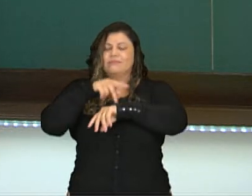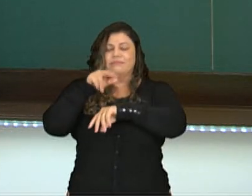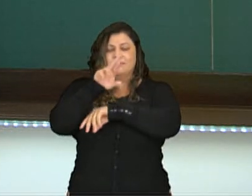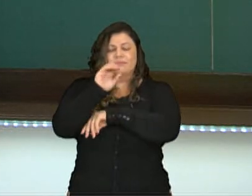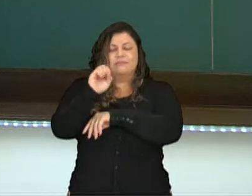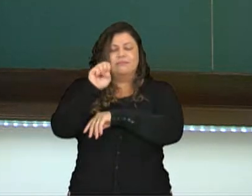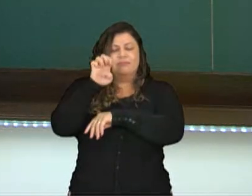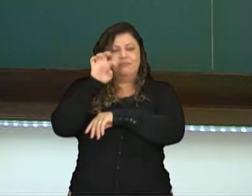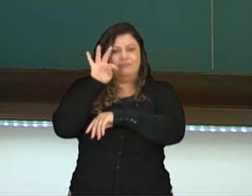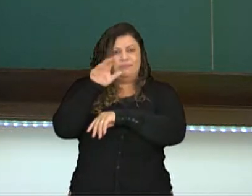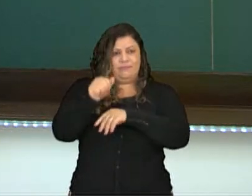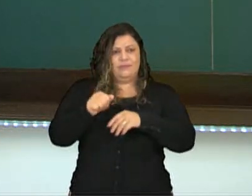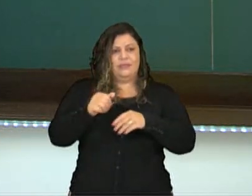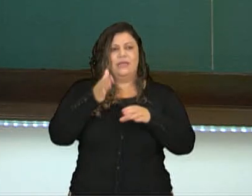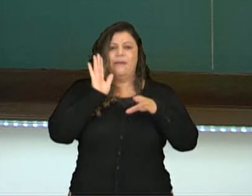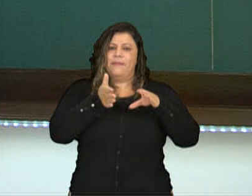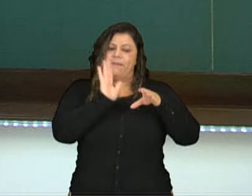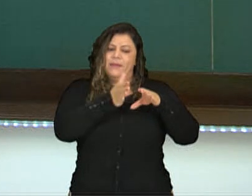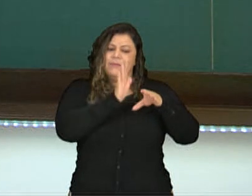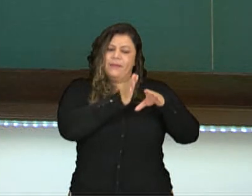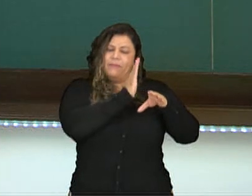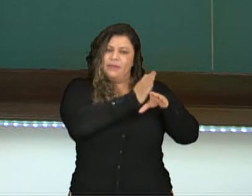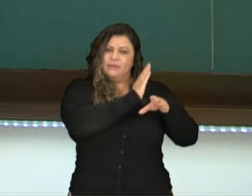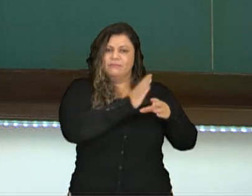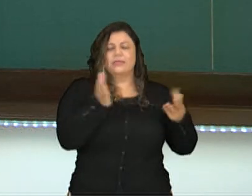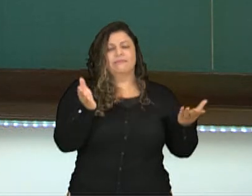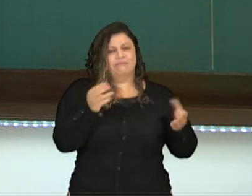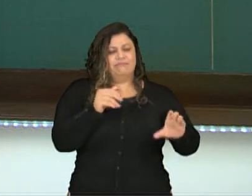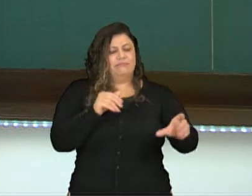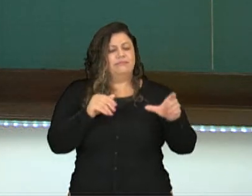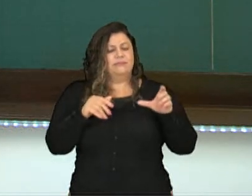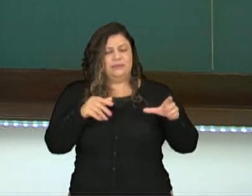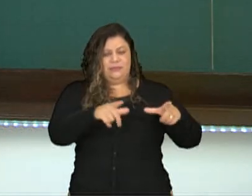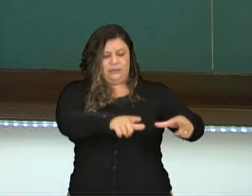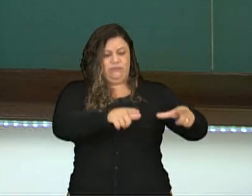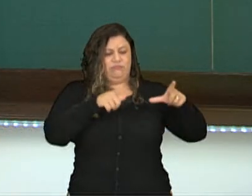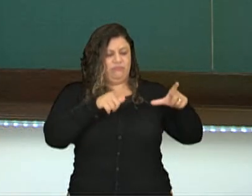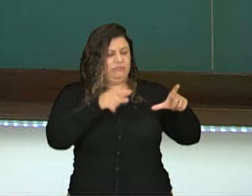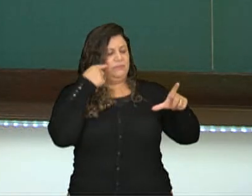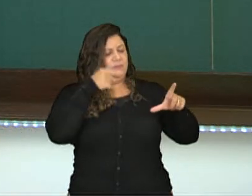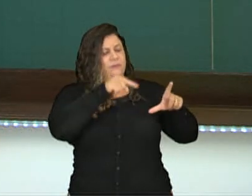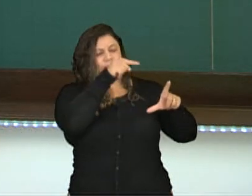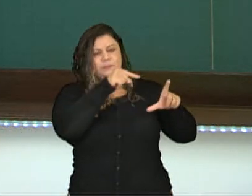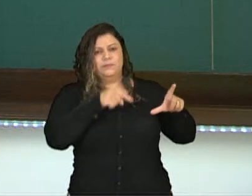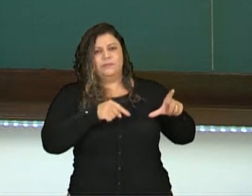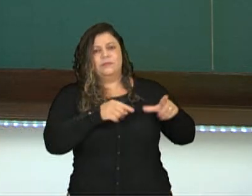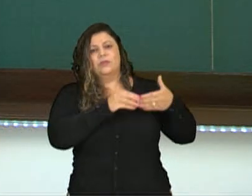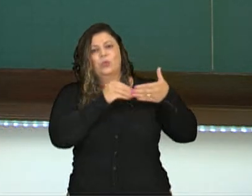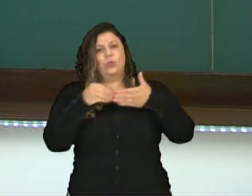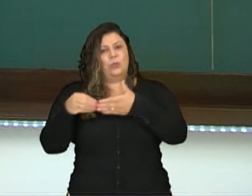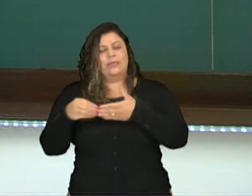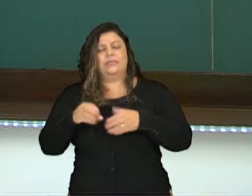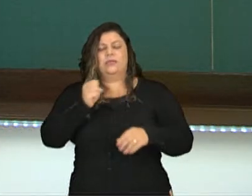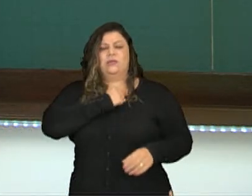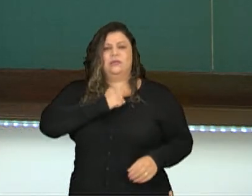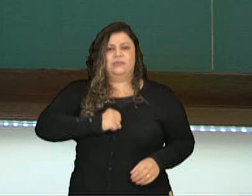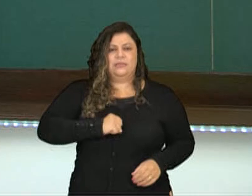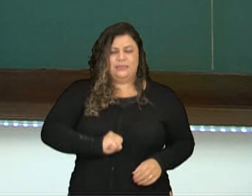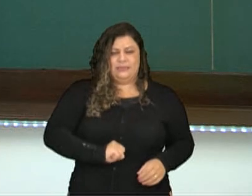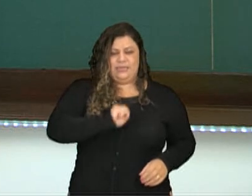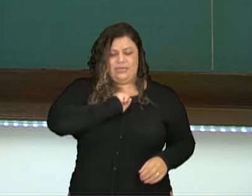Ela estava quebrada, é só um fragmento que foi encontrado, e ela, na verdade, é uma espécie de orientações sobre os sacerdotes para que